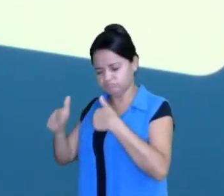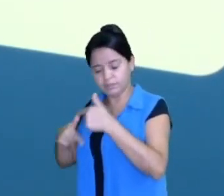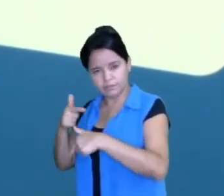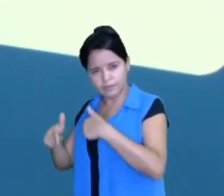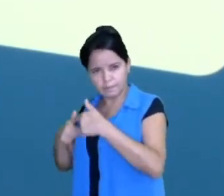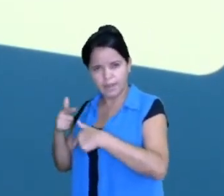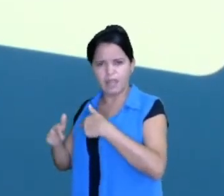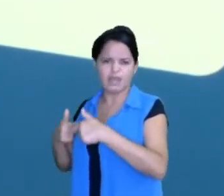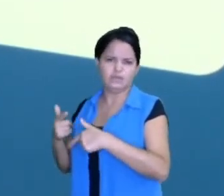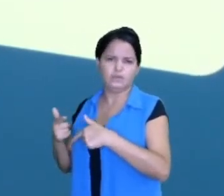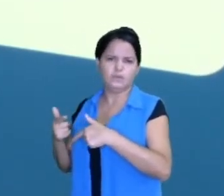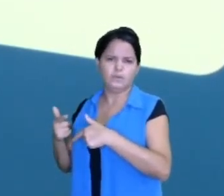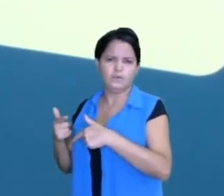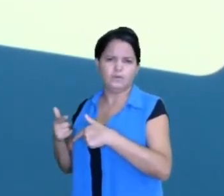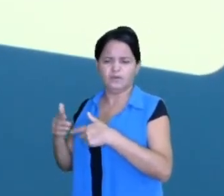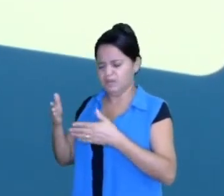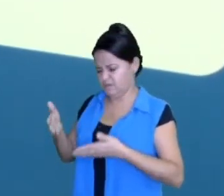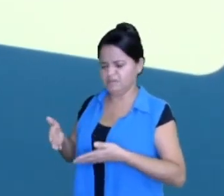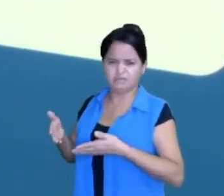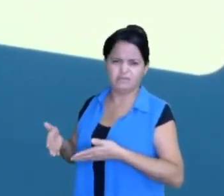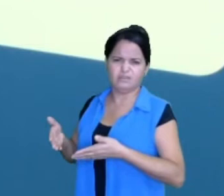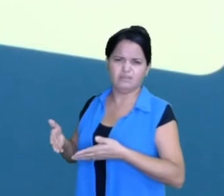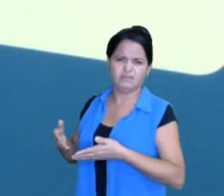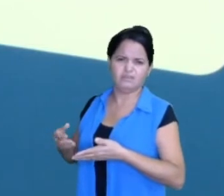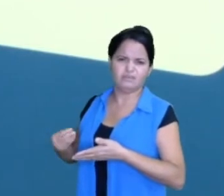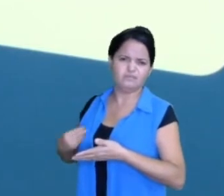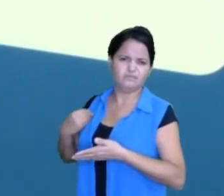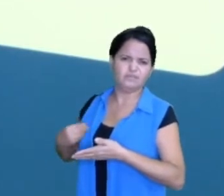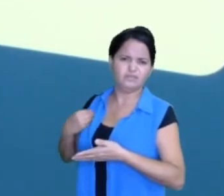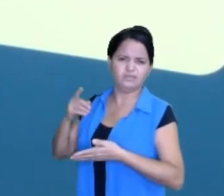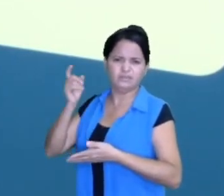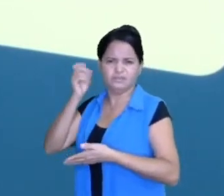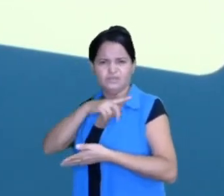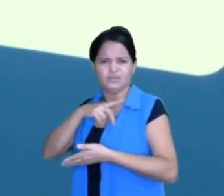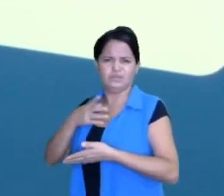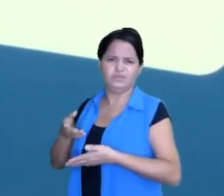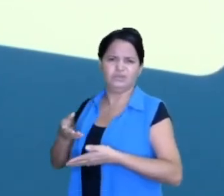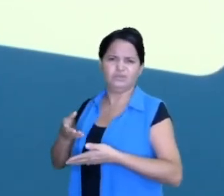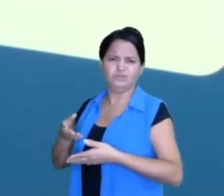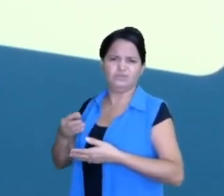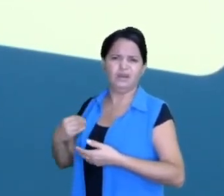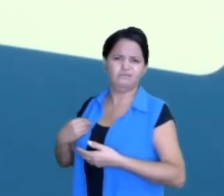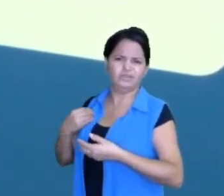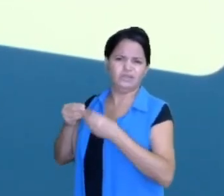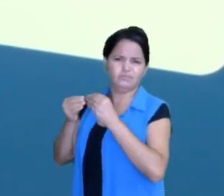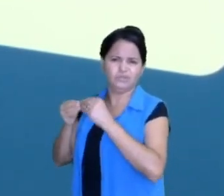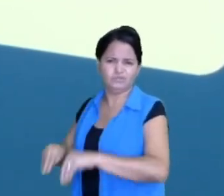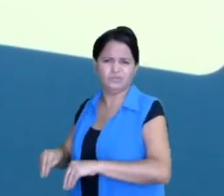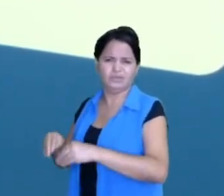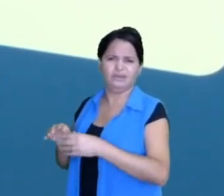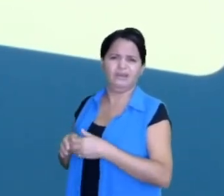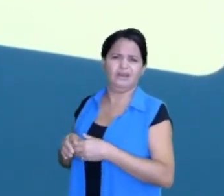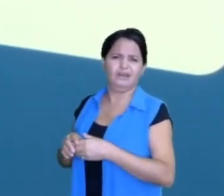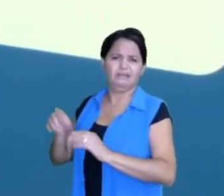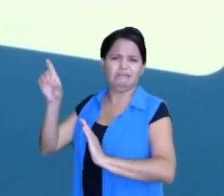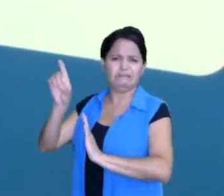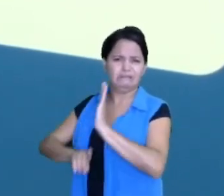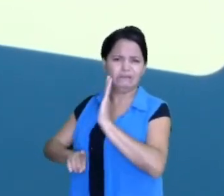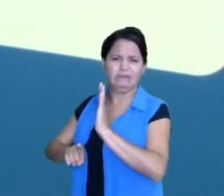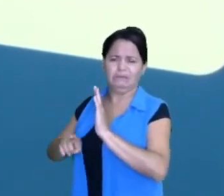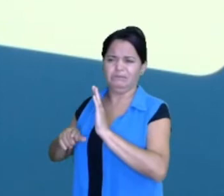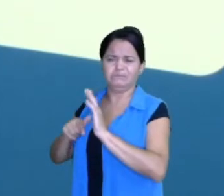que está sempre numa situação difícil, precária, que eles não tinham direitos trabalhistas, né? Eles